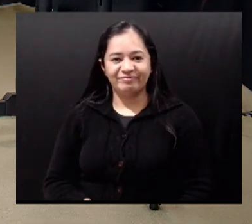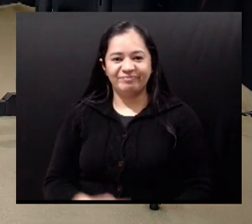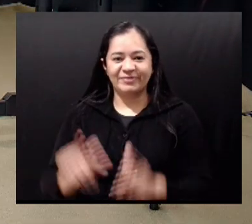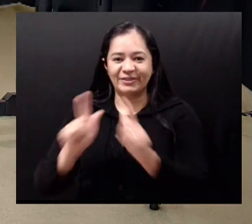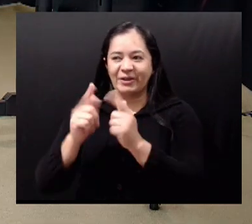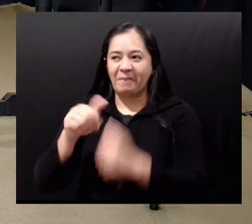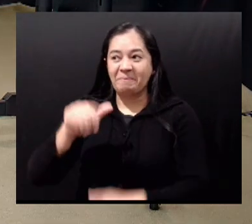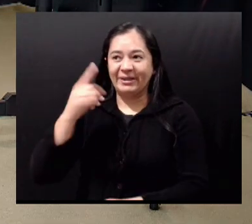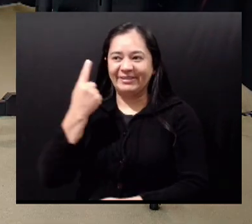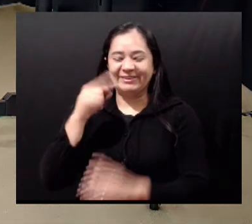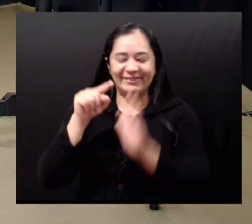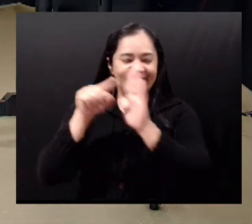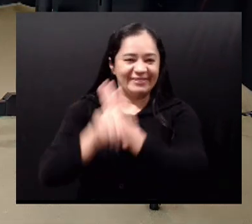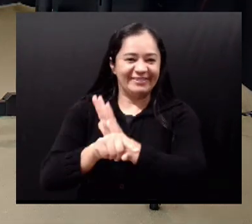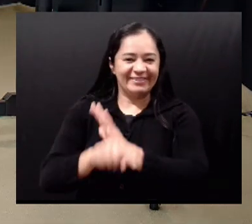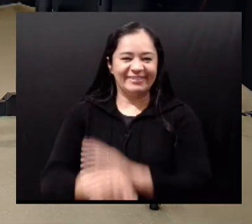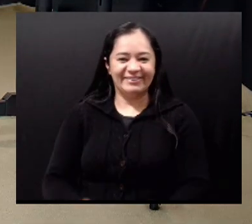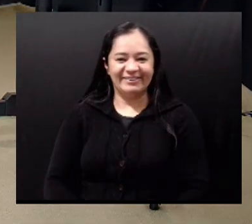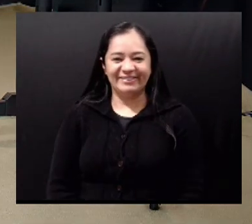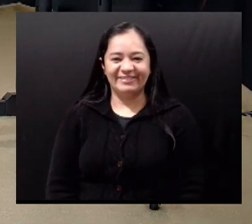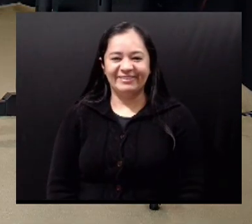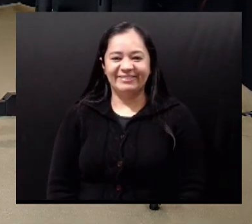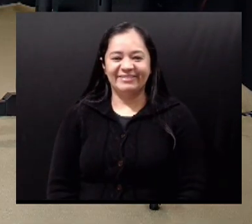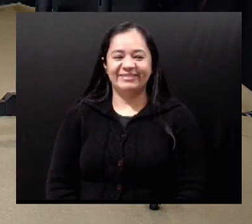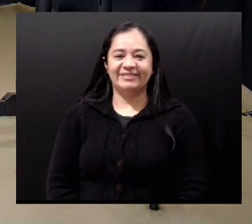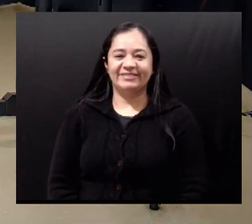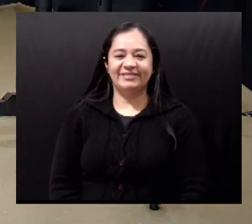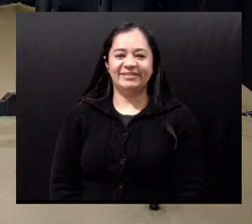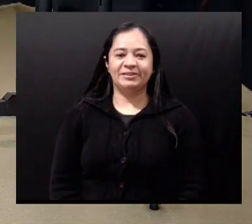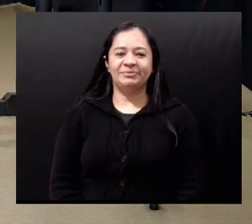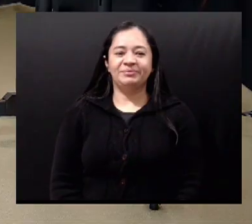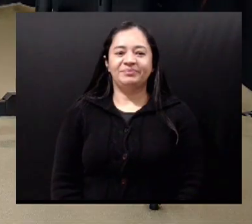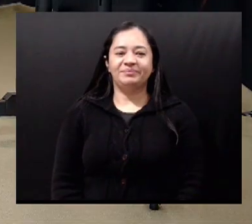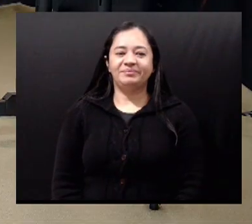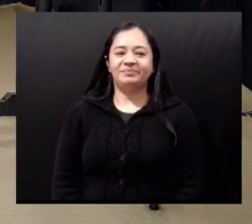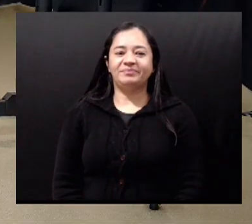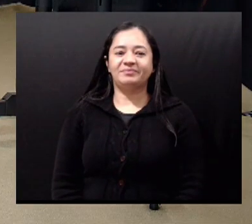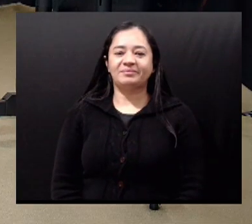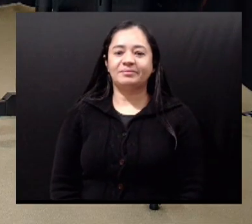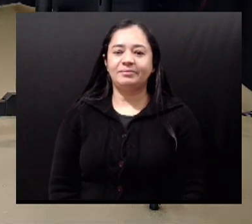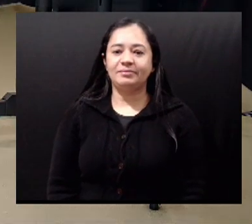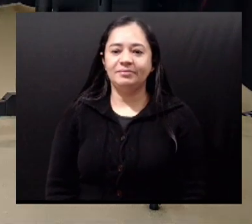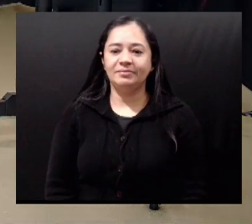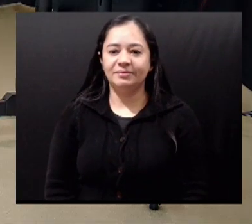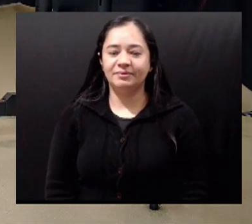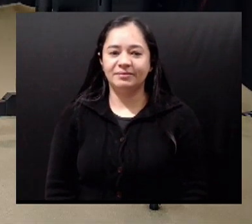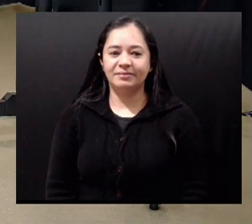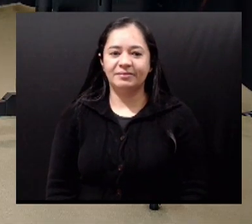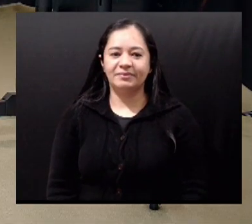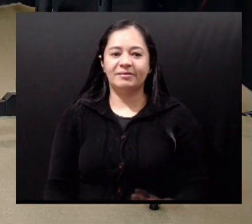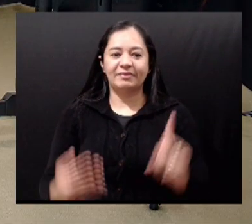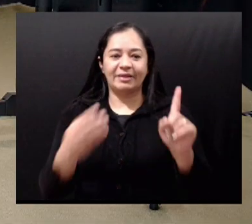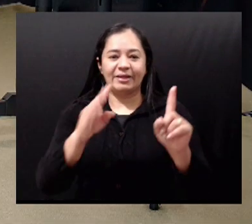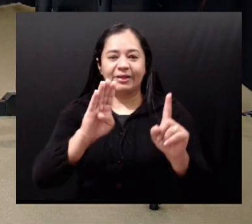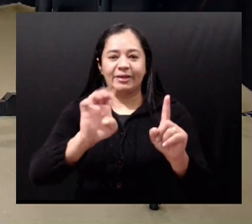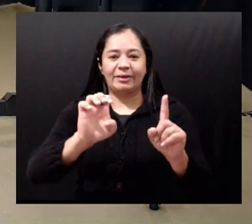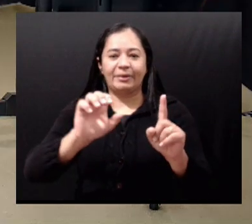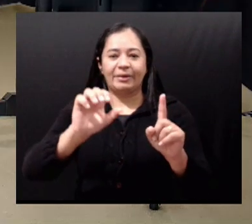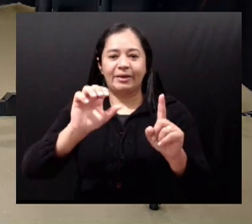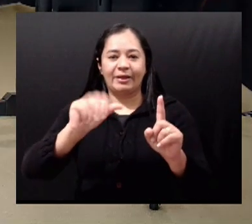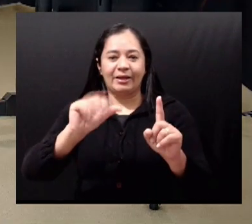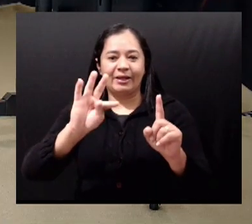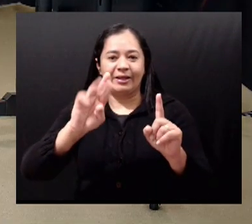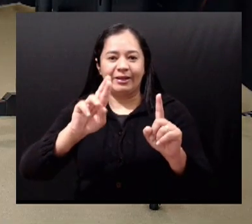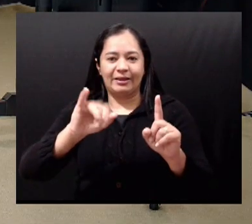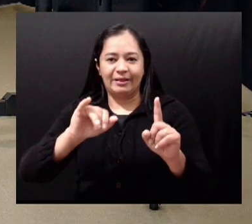nós. Vamos lá então. Pode mandar, produção, manda pra gente. A Beatriz Lima do Jardim Garcia. Crianças